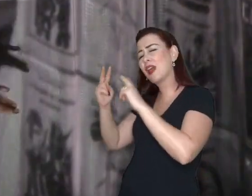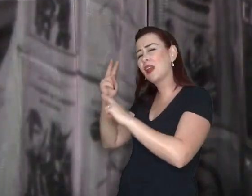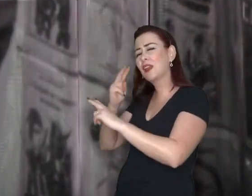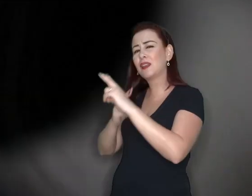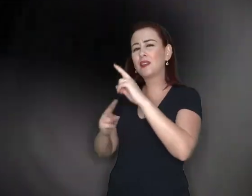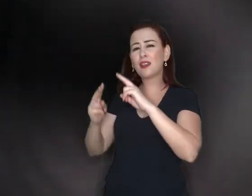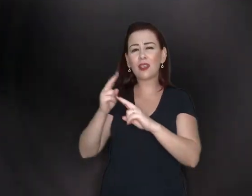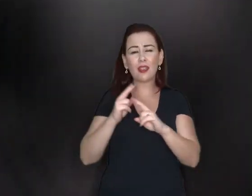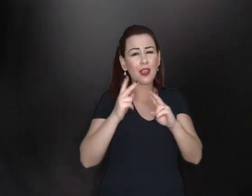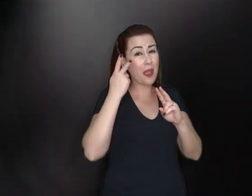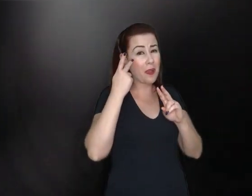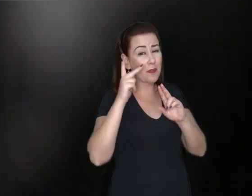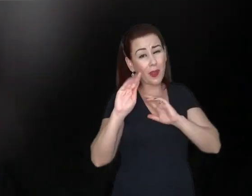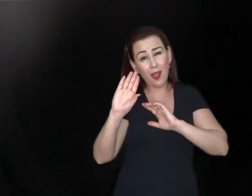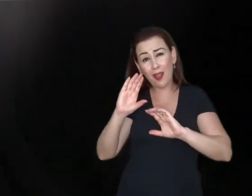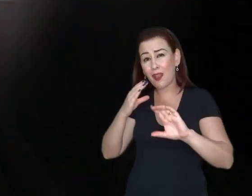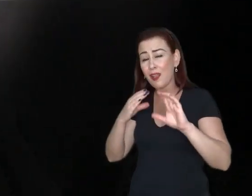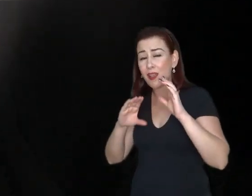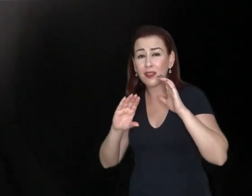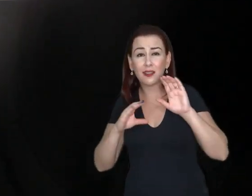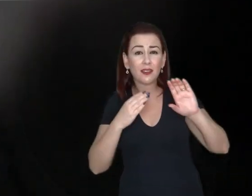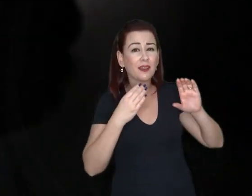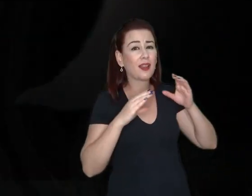ventania só